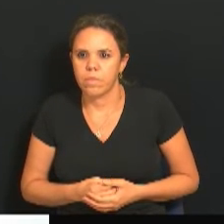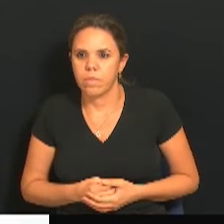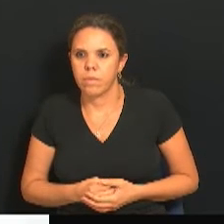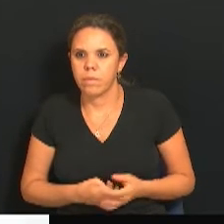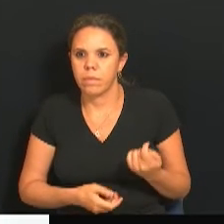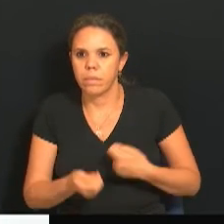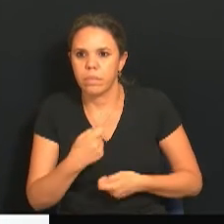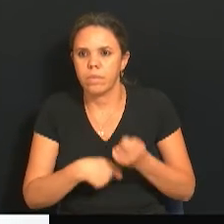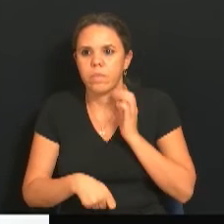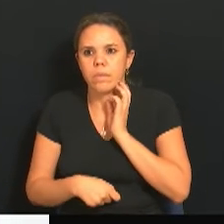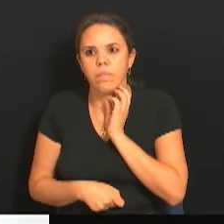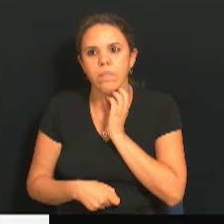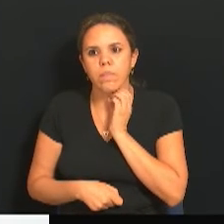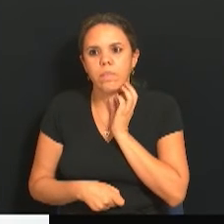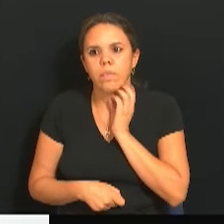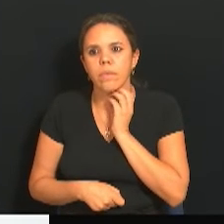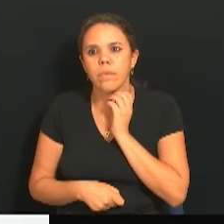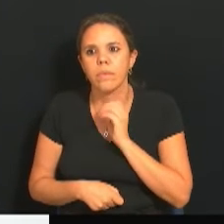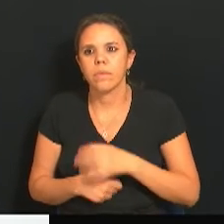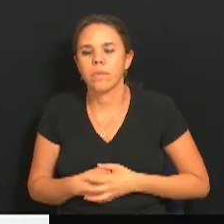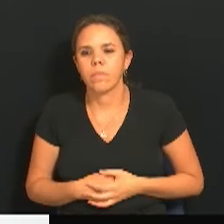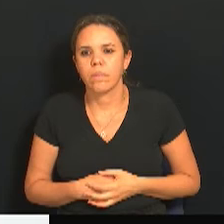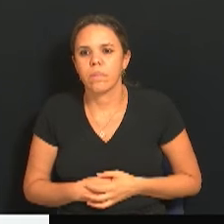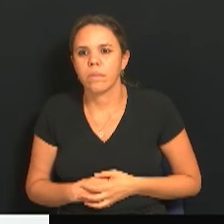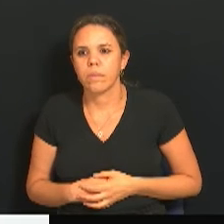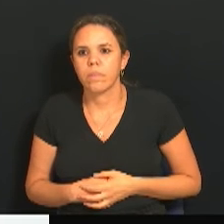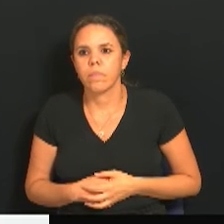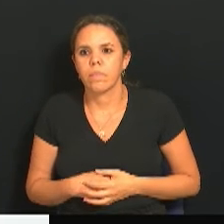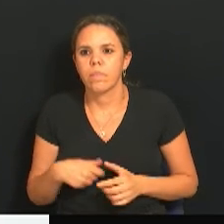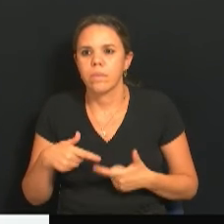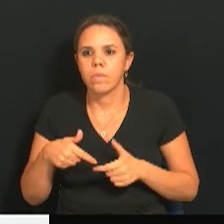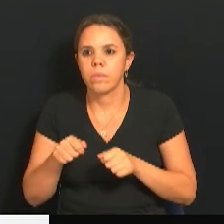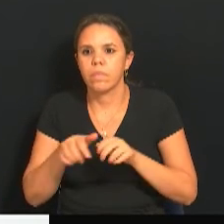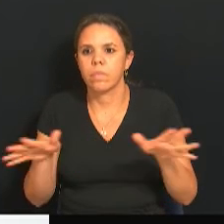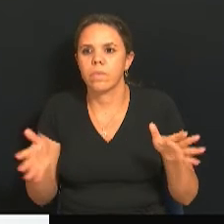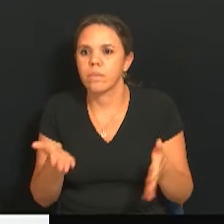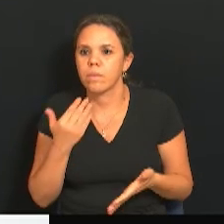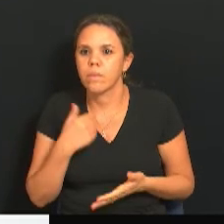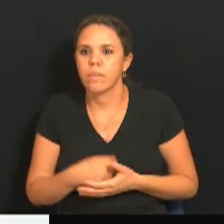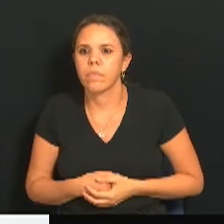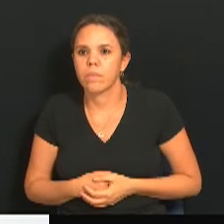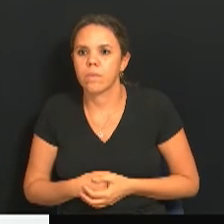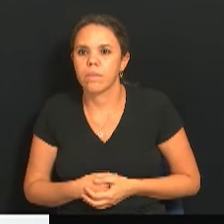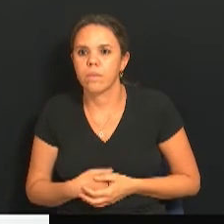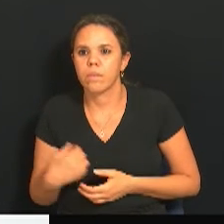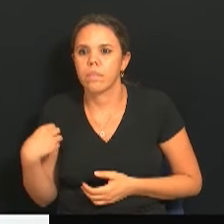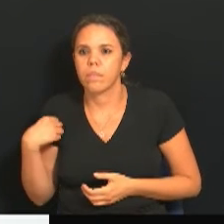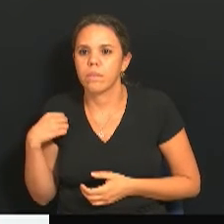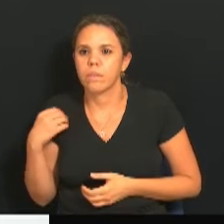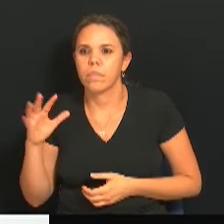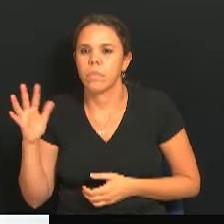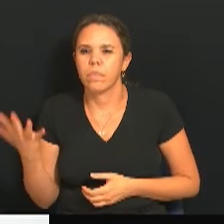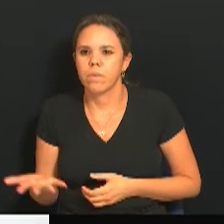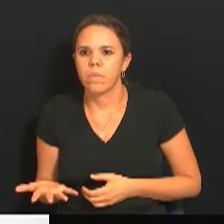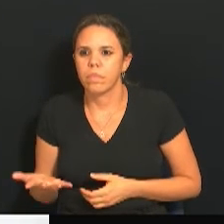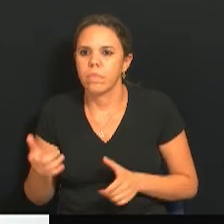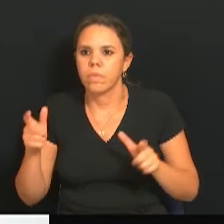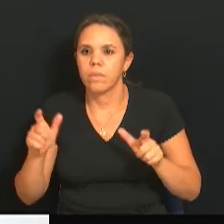administração tem buscado empregar na distribuição de alimento, que ela ocorrer num